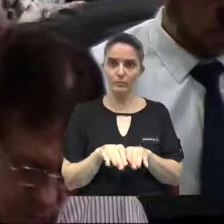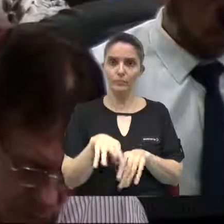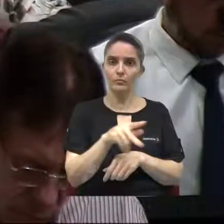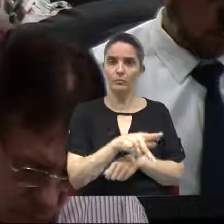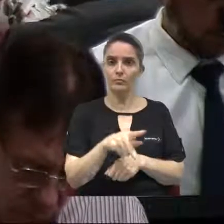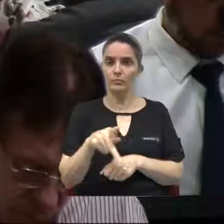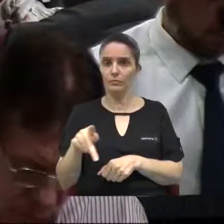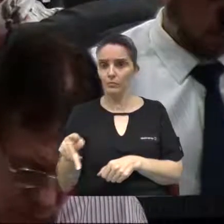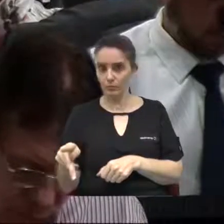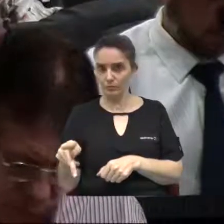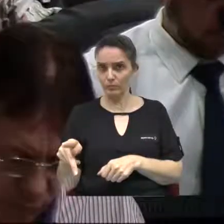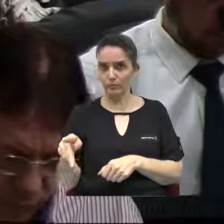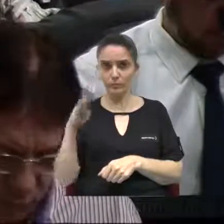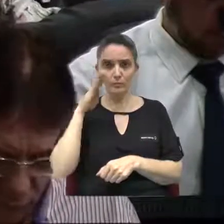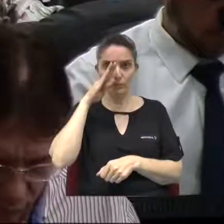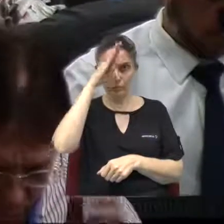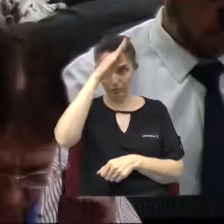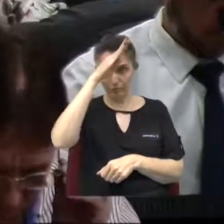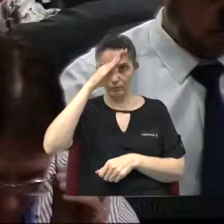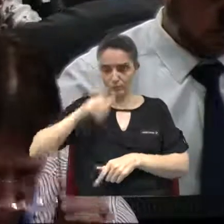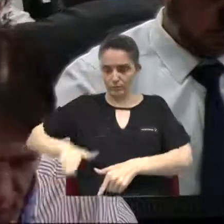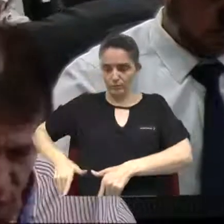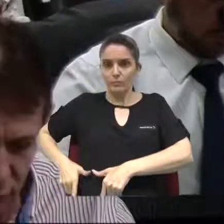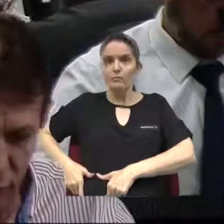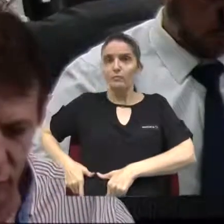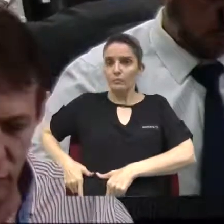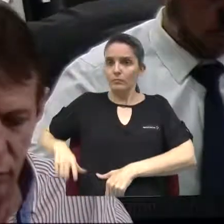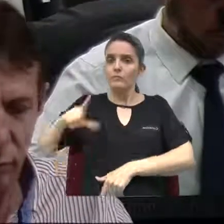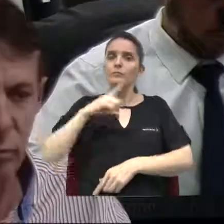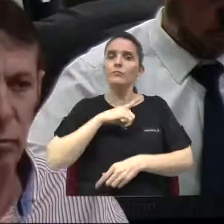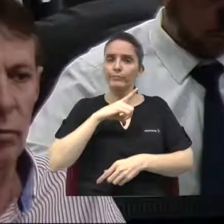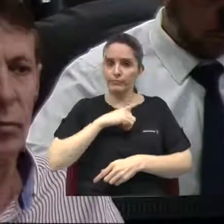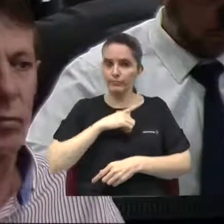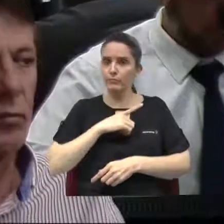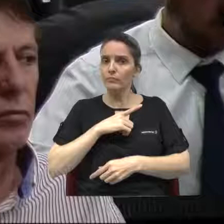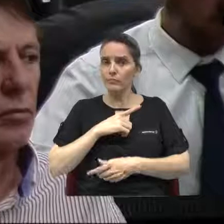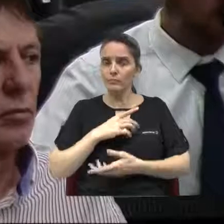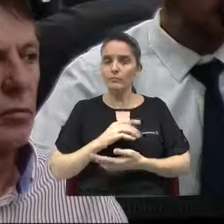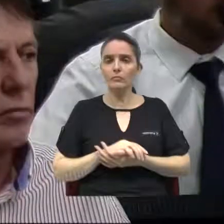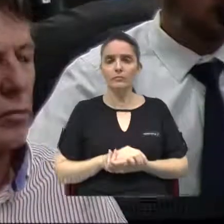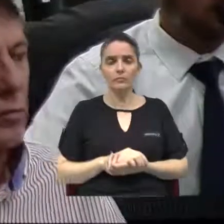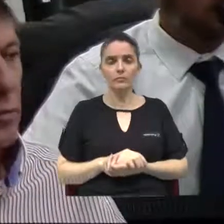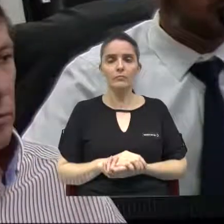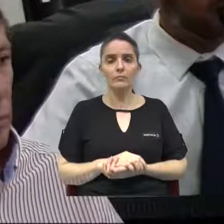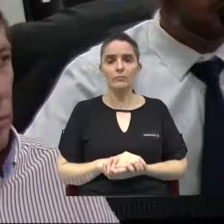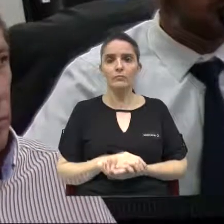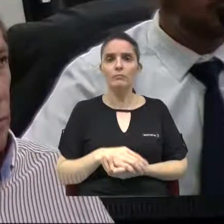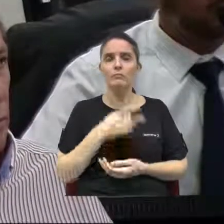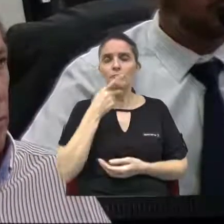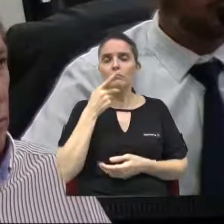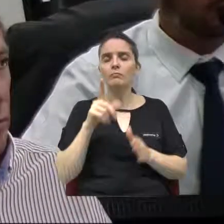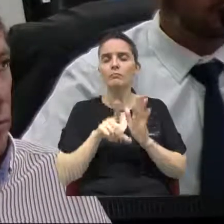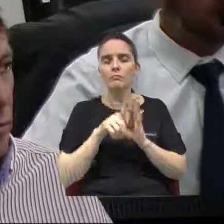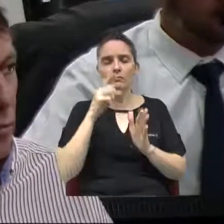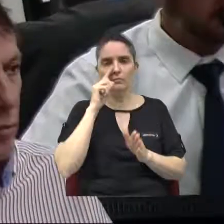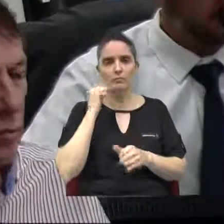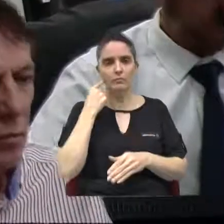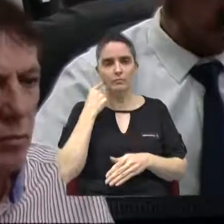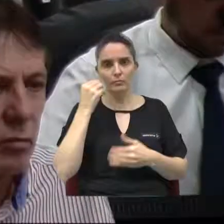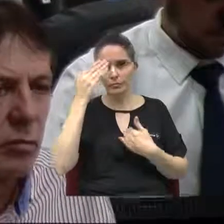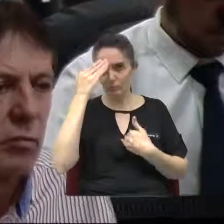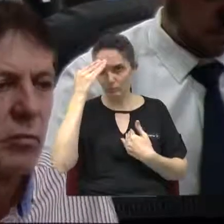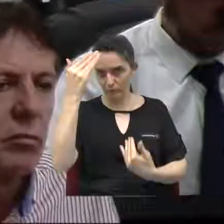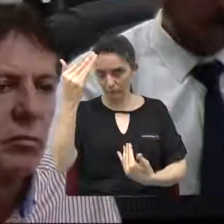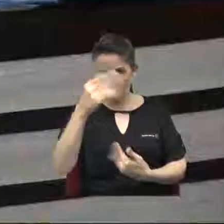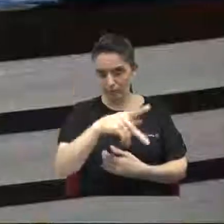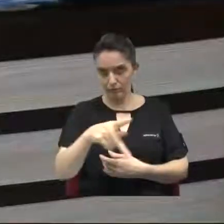agora Bolsonaro, é ostomizado. Eu vou ligar para ele, viu? Vou ligar para ele, vou falar da minha lei. Muito obrigado, senhor